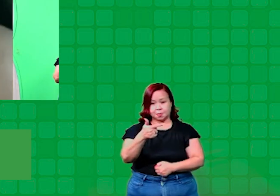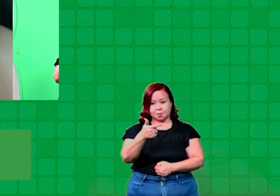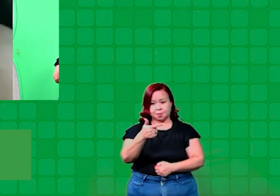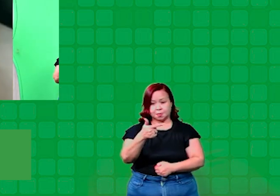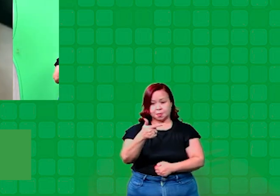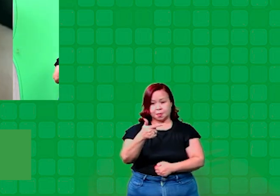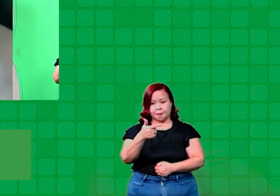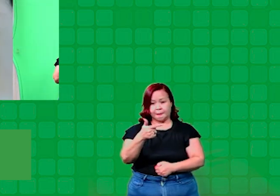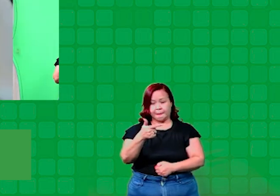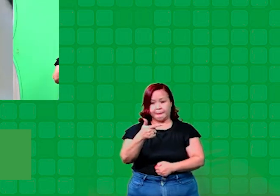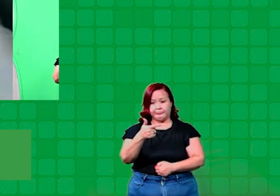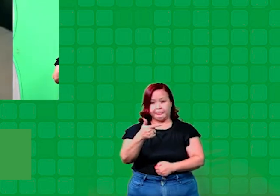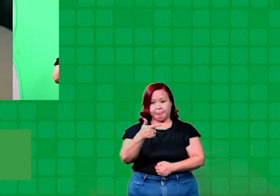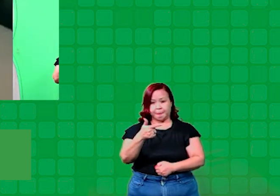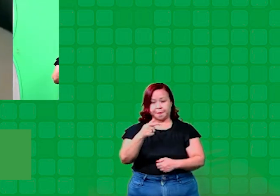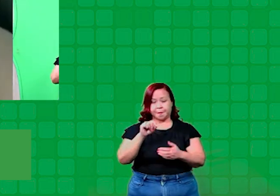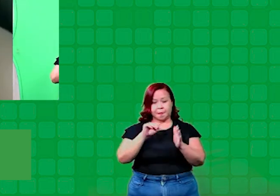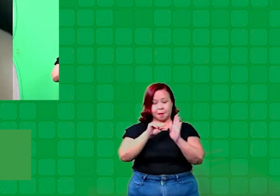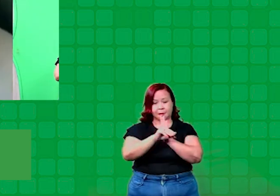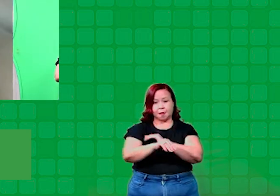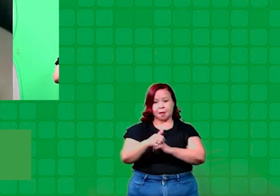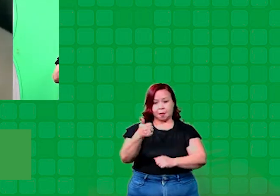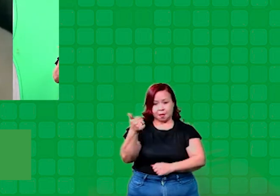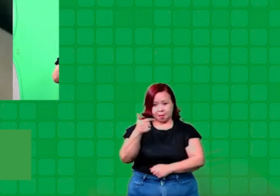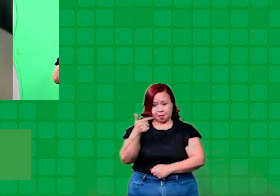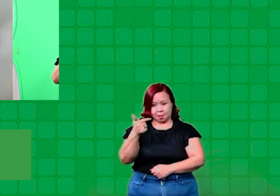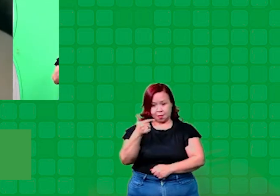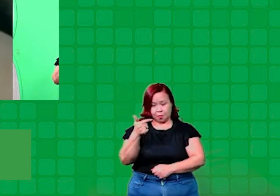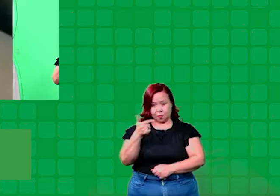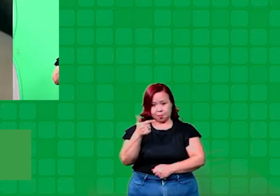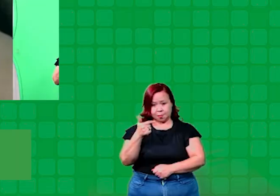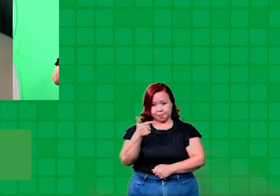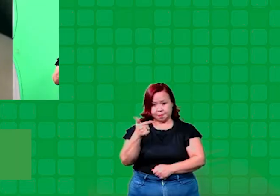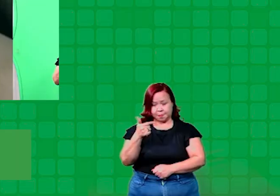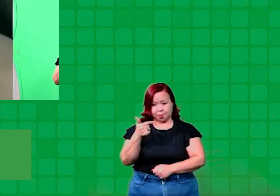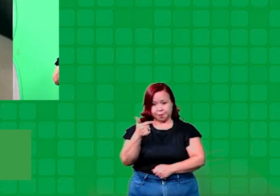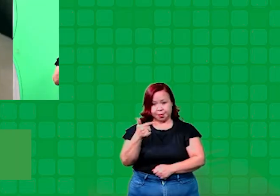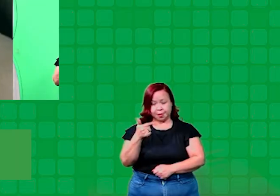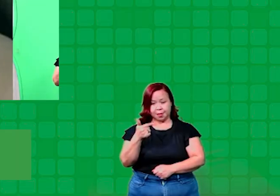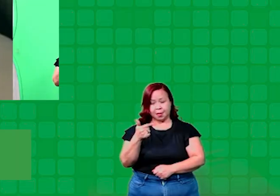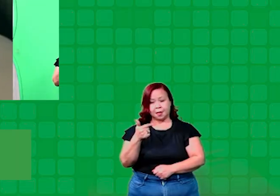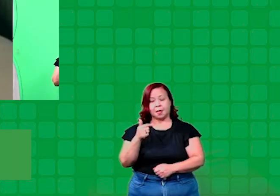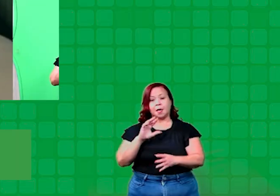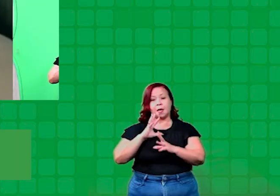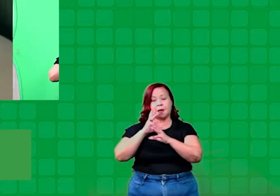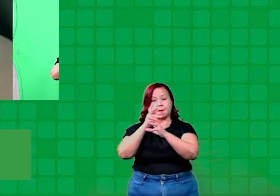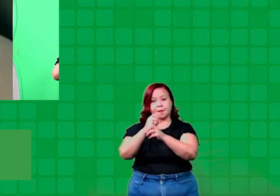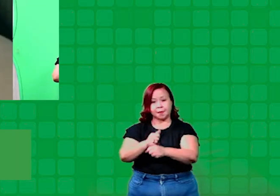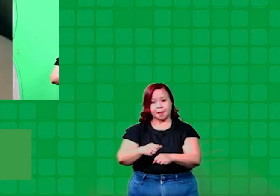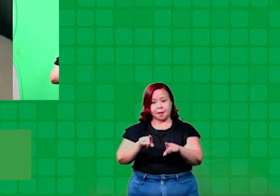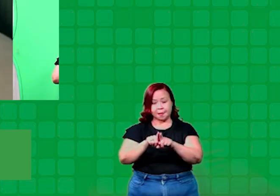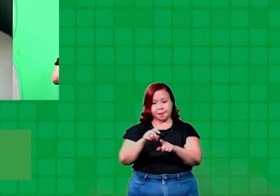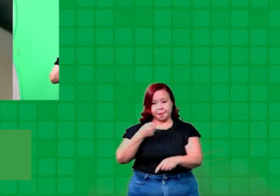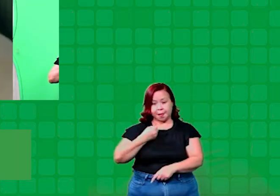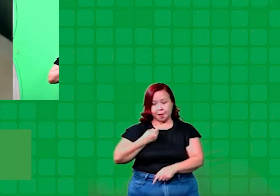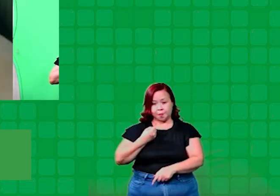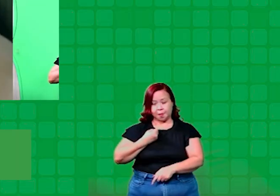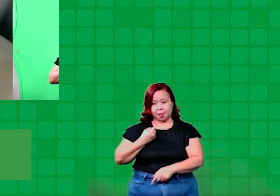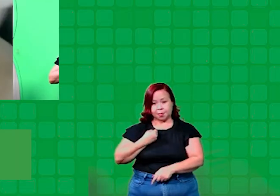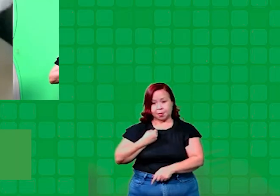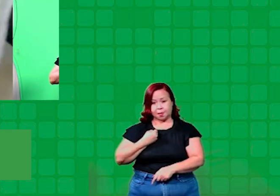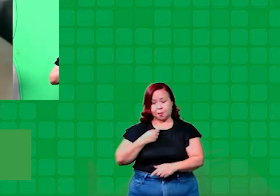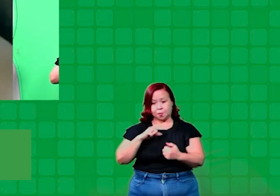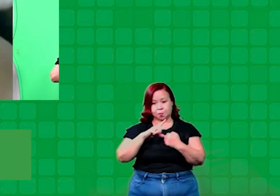artigo. Item 12. Vai ter que revisar também a numeração